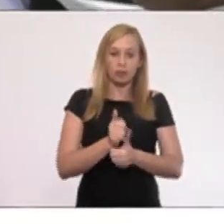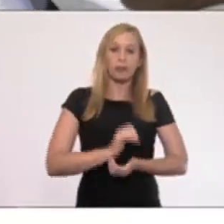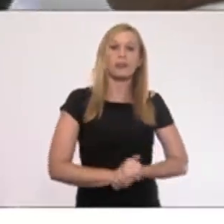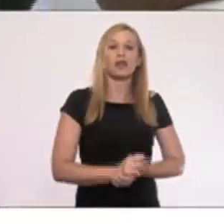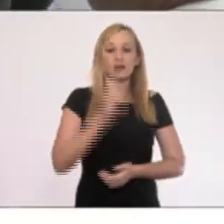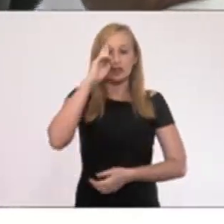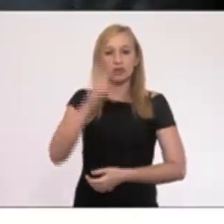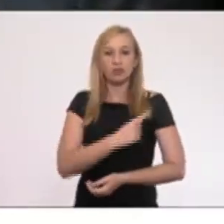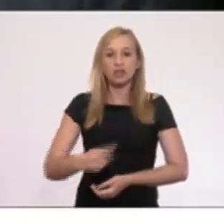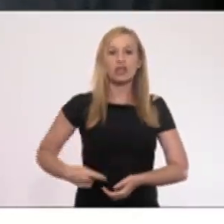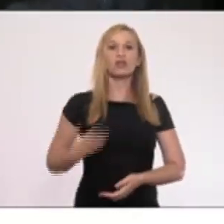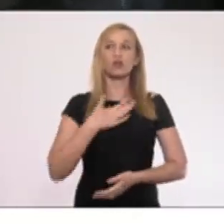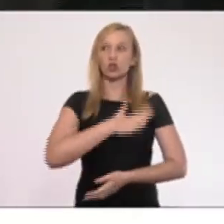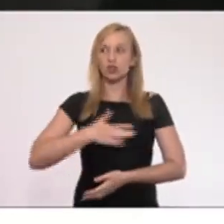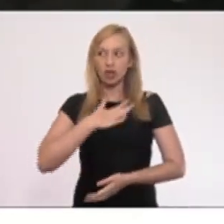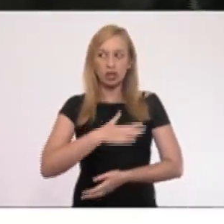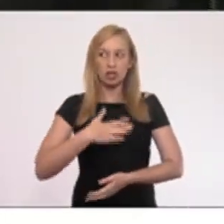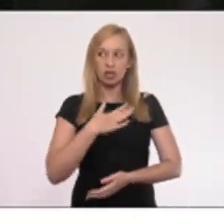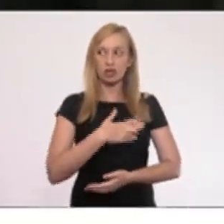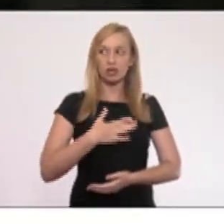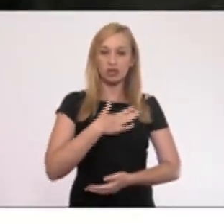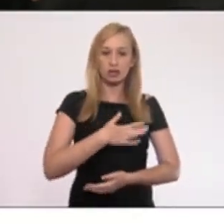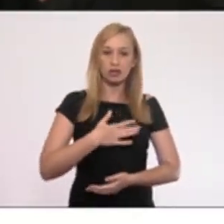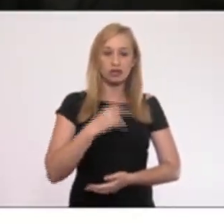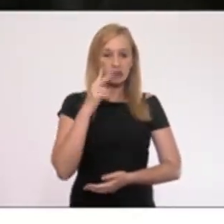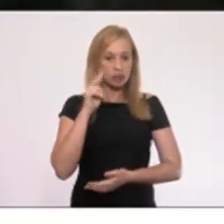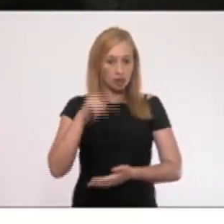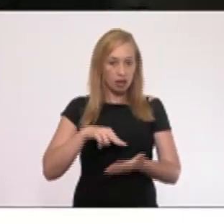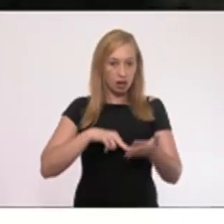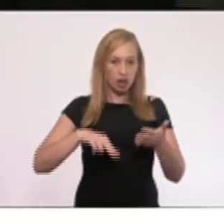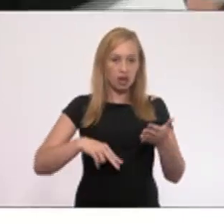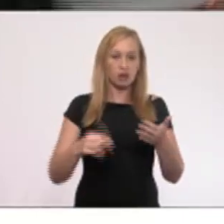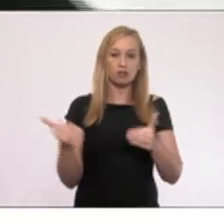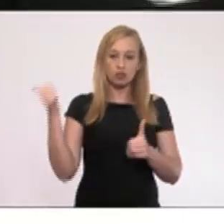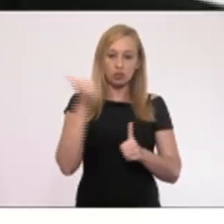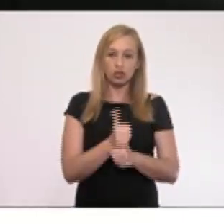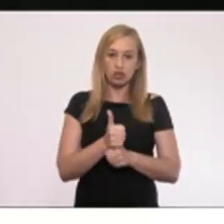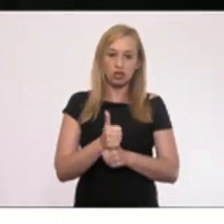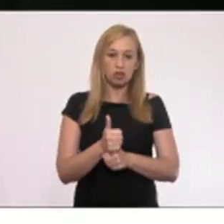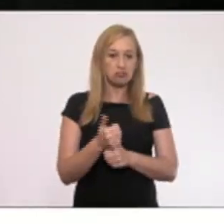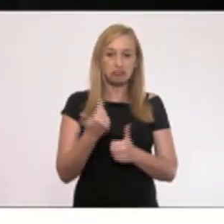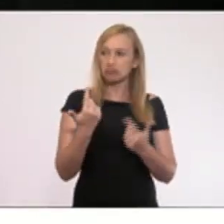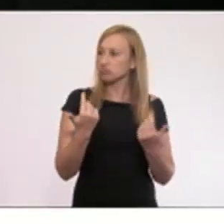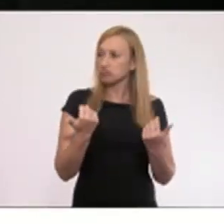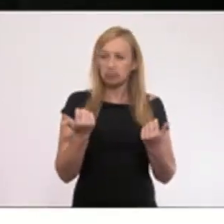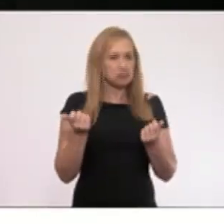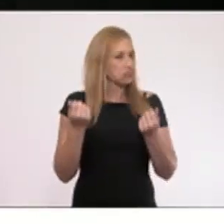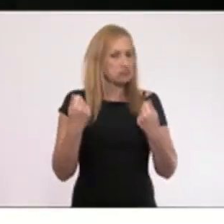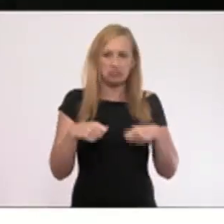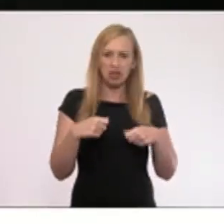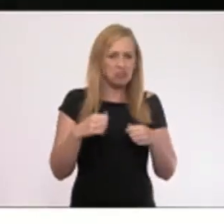presidente, gostaria que fosse lido o substitutivo. Por favor. Não dá para acompanhar